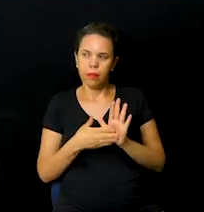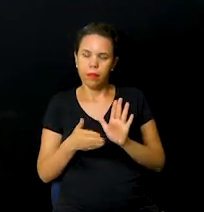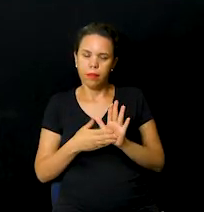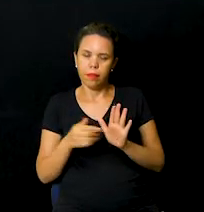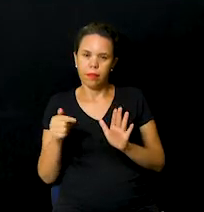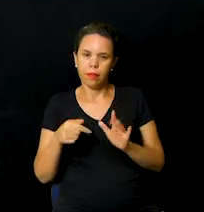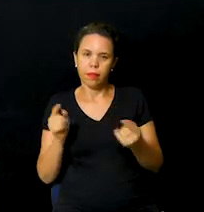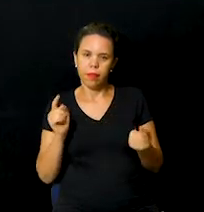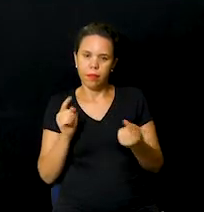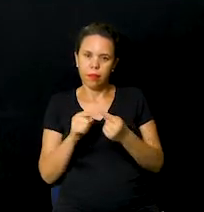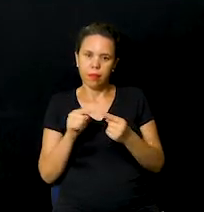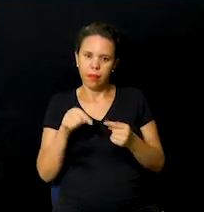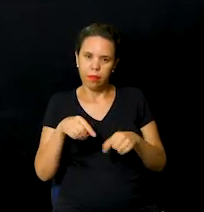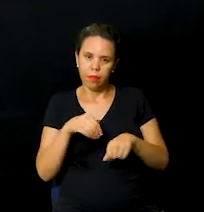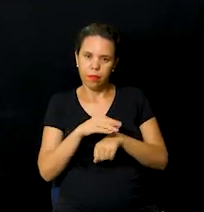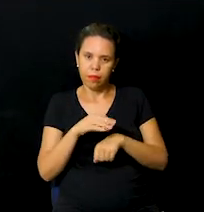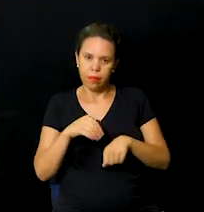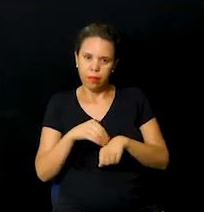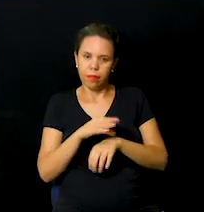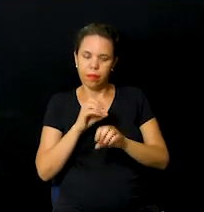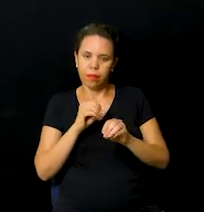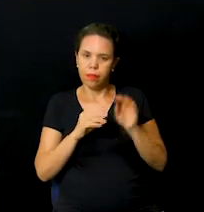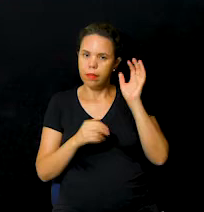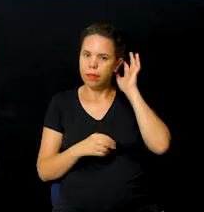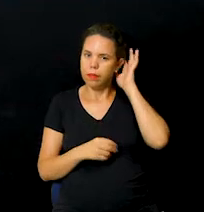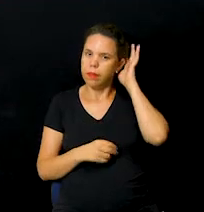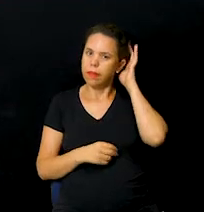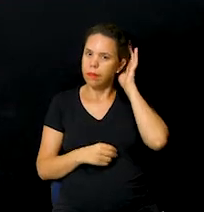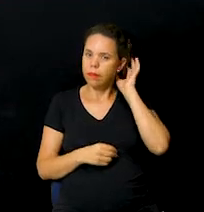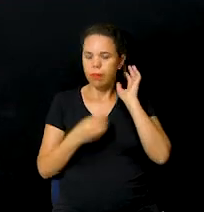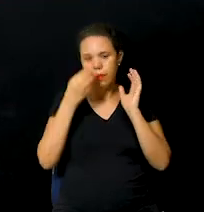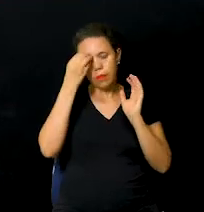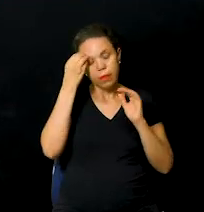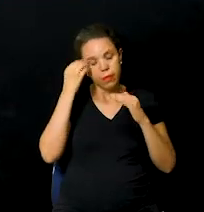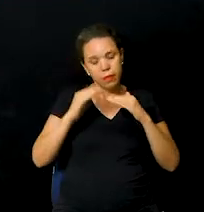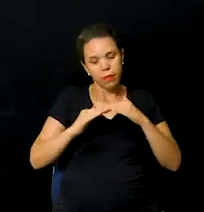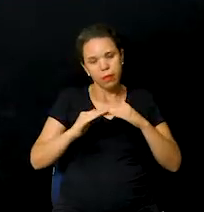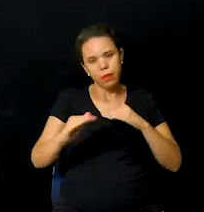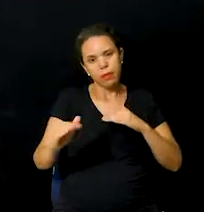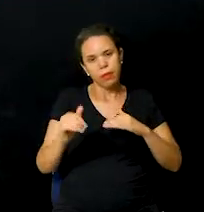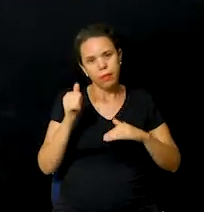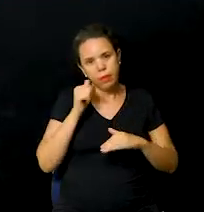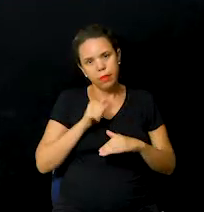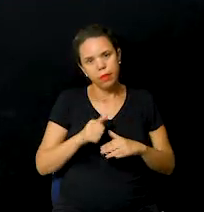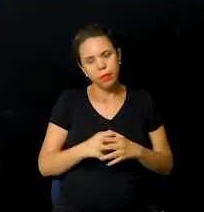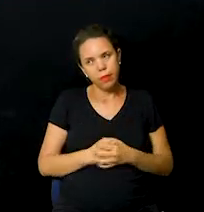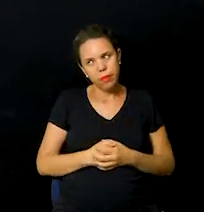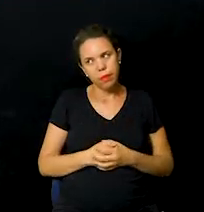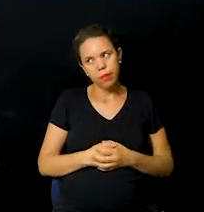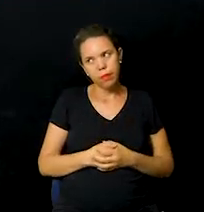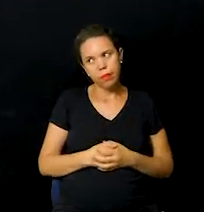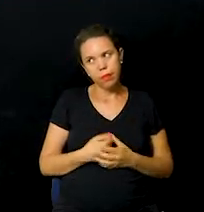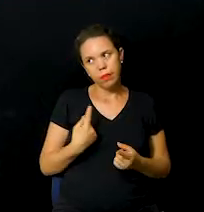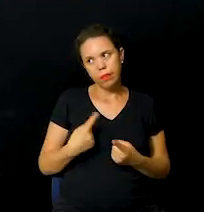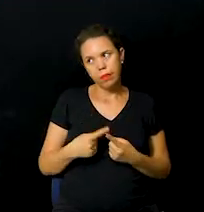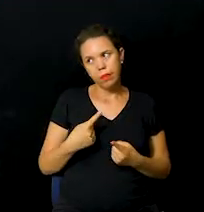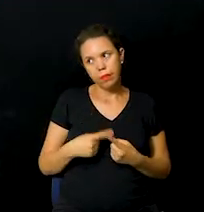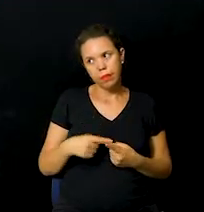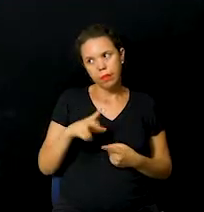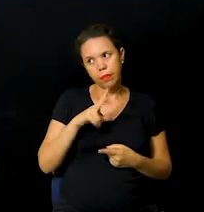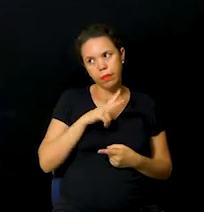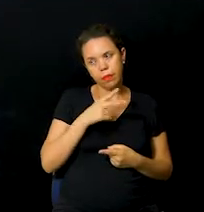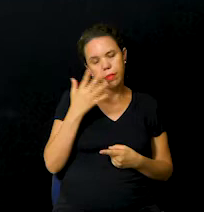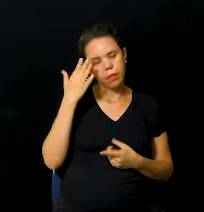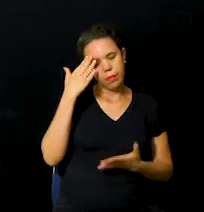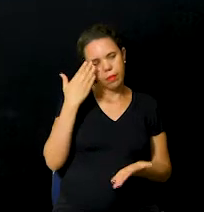o nosso propósito, o nosso objetivo é trazer a educação enquanto vertical para a mulher. Porque